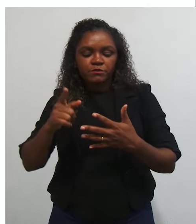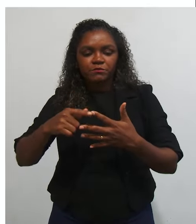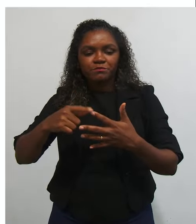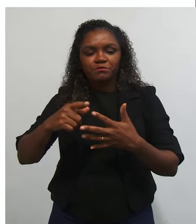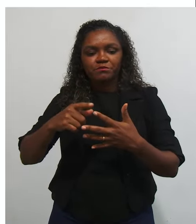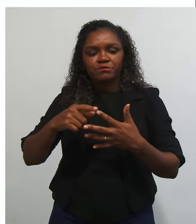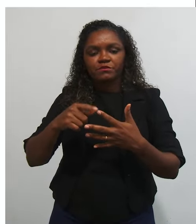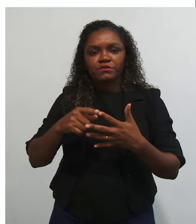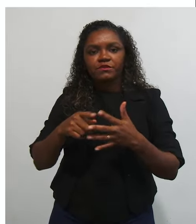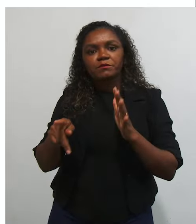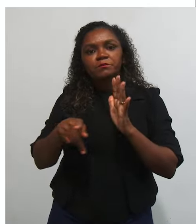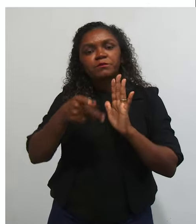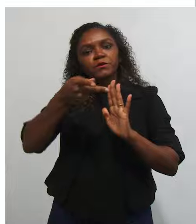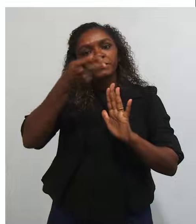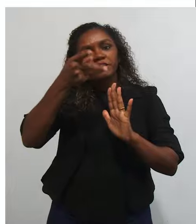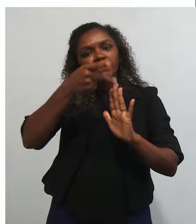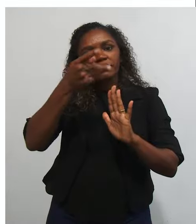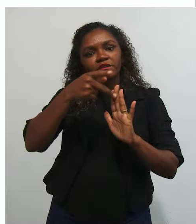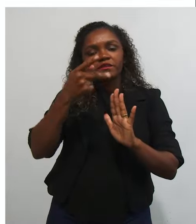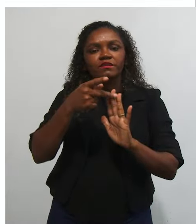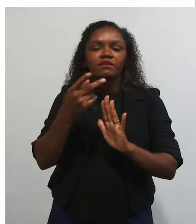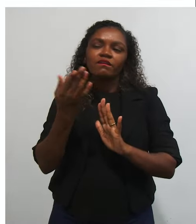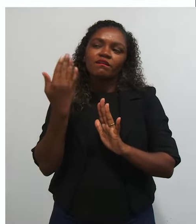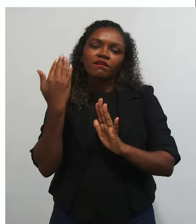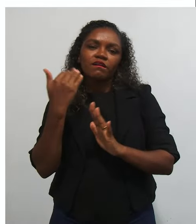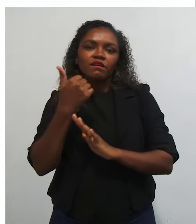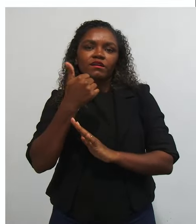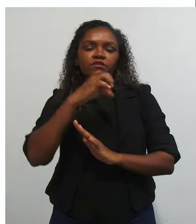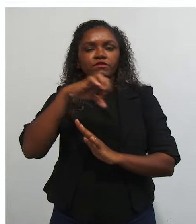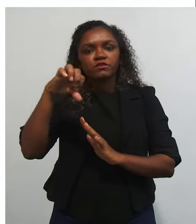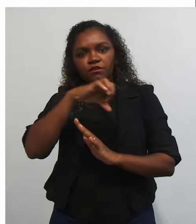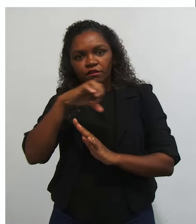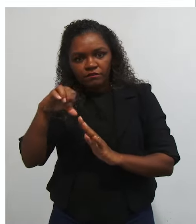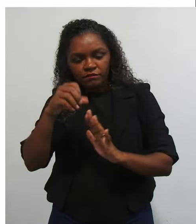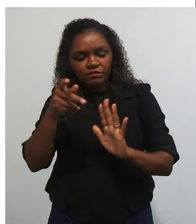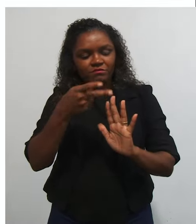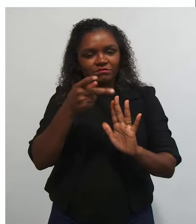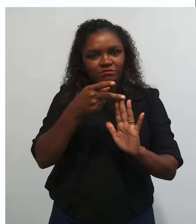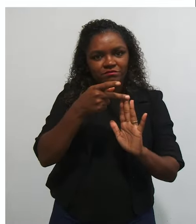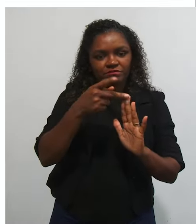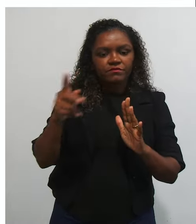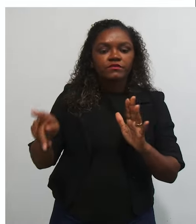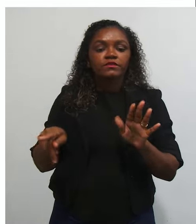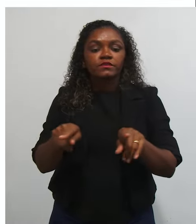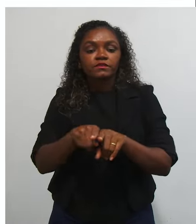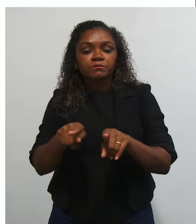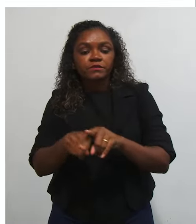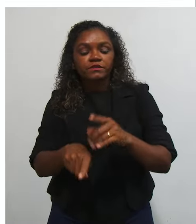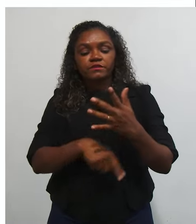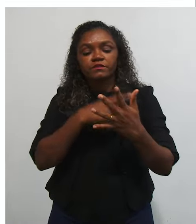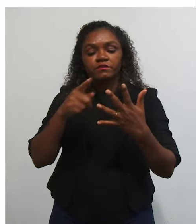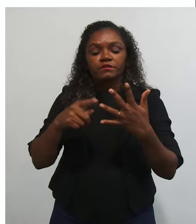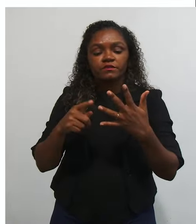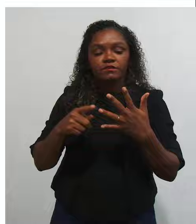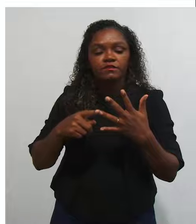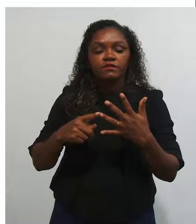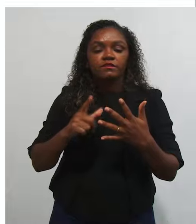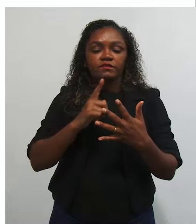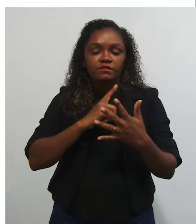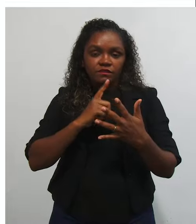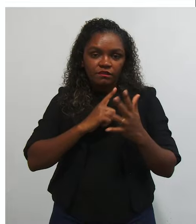é definido na portaria 42 de 99. A natureza de despesa também tem toda